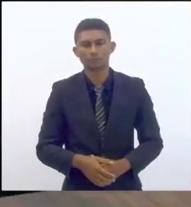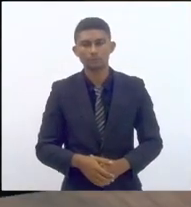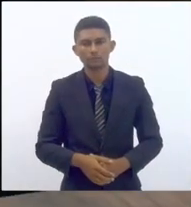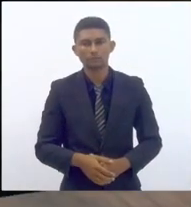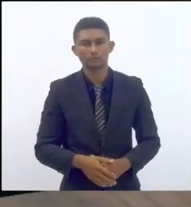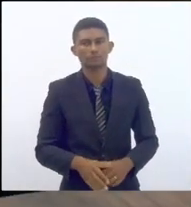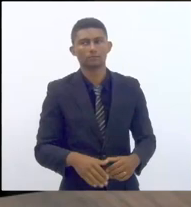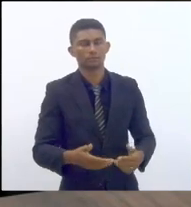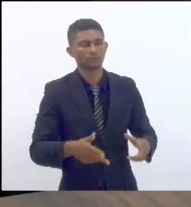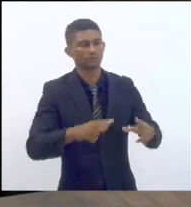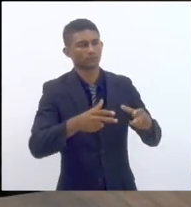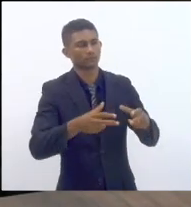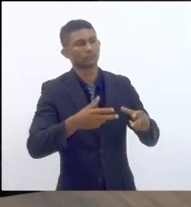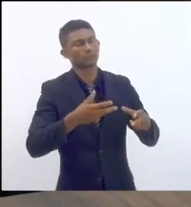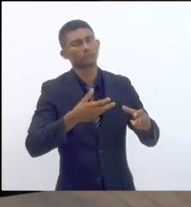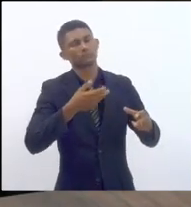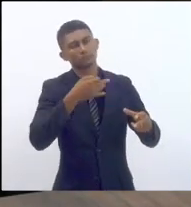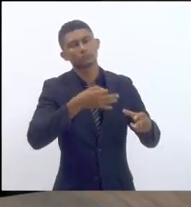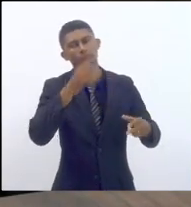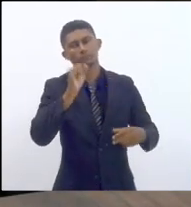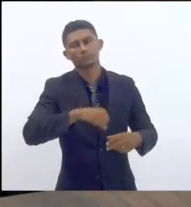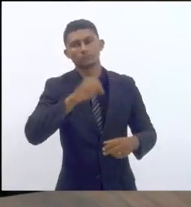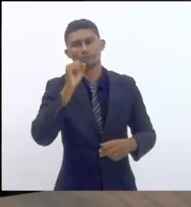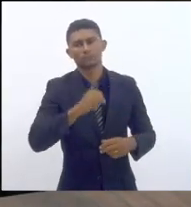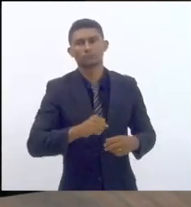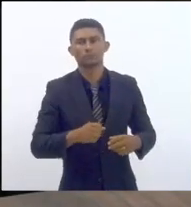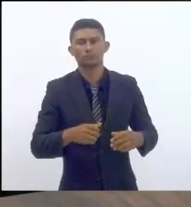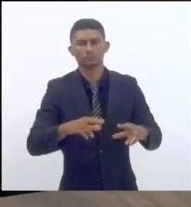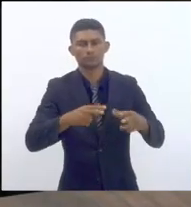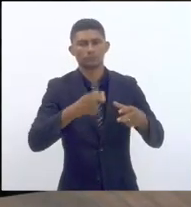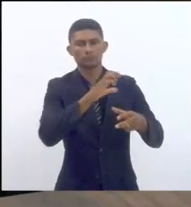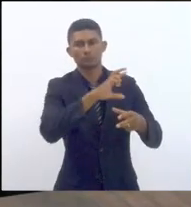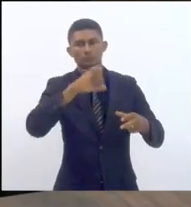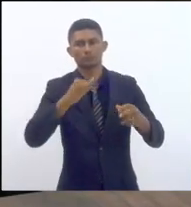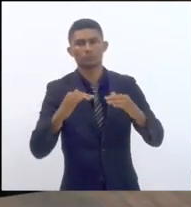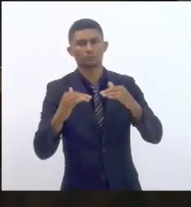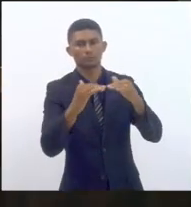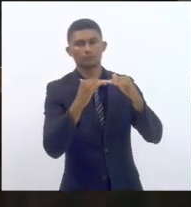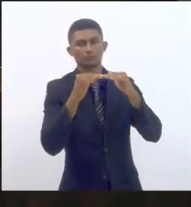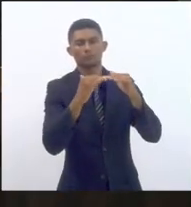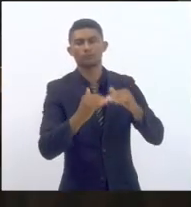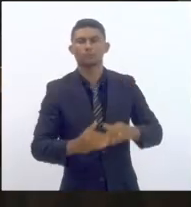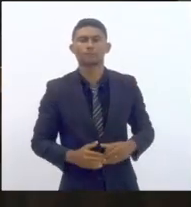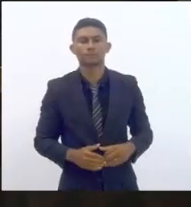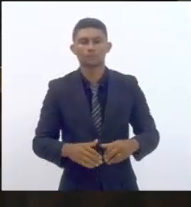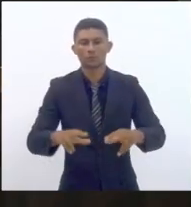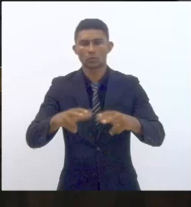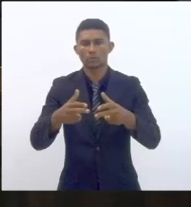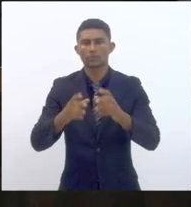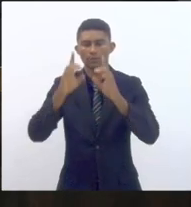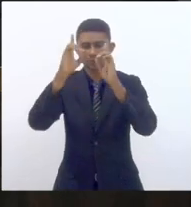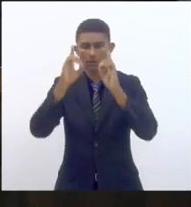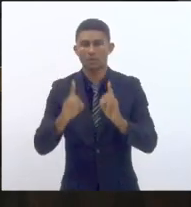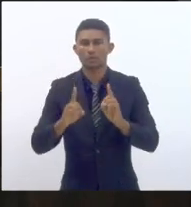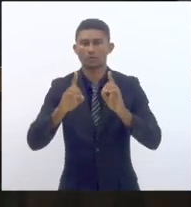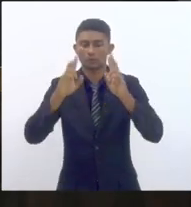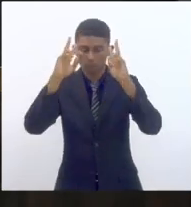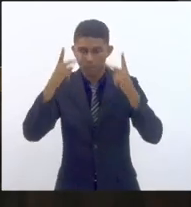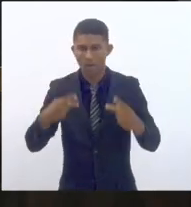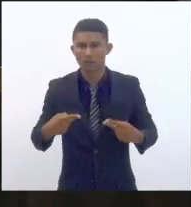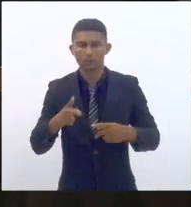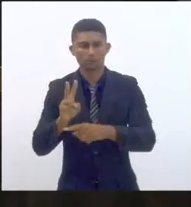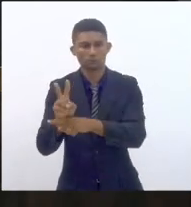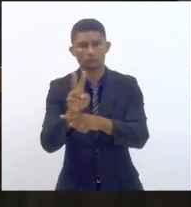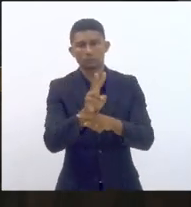No mérito, favorável. Acompanhando o parecer da CCJ. Pela Comissão de Defesa dos Direitos Humanos, deputada Dani